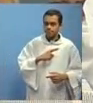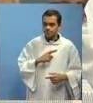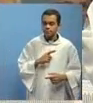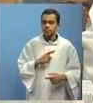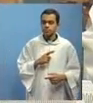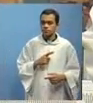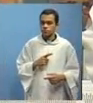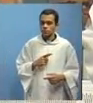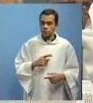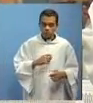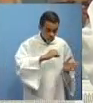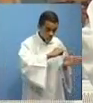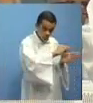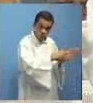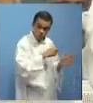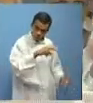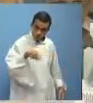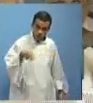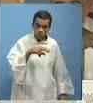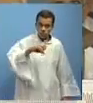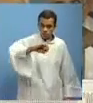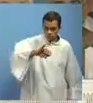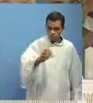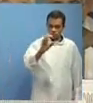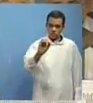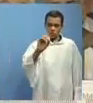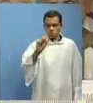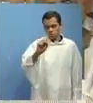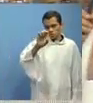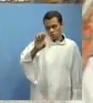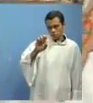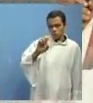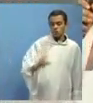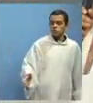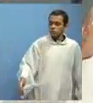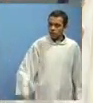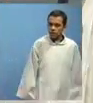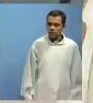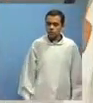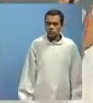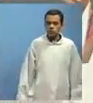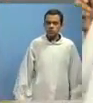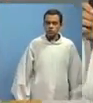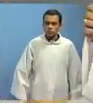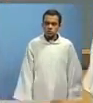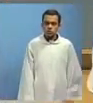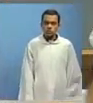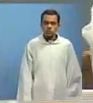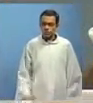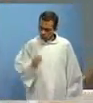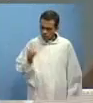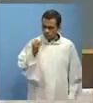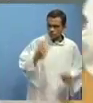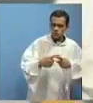ela recebe esse nome em homenagem a quem josé do egito ele sabia